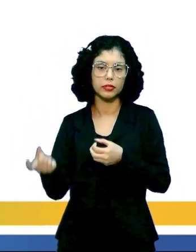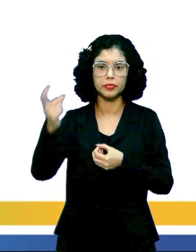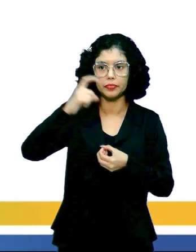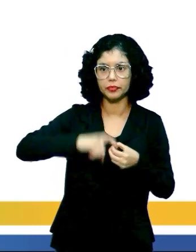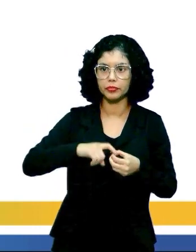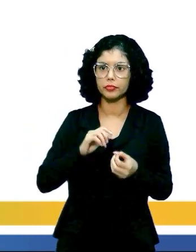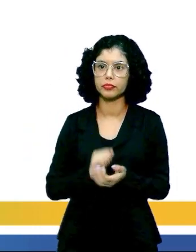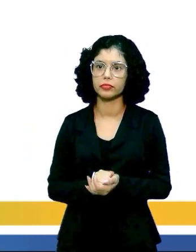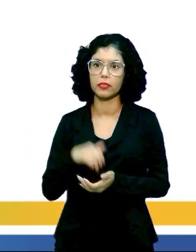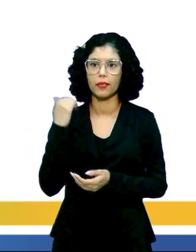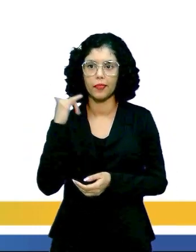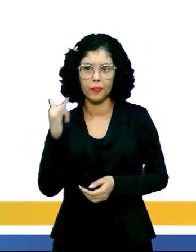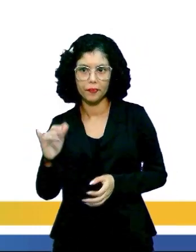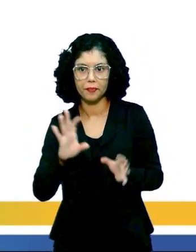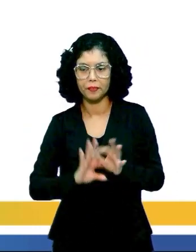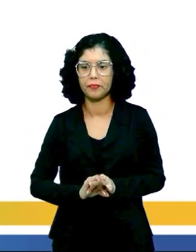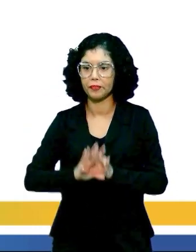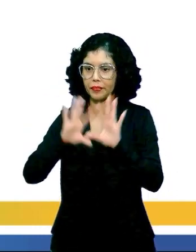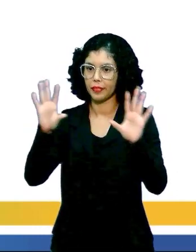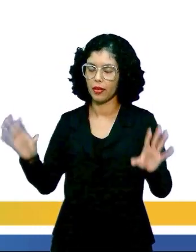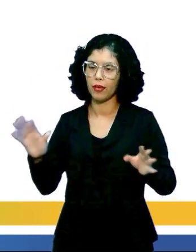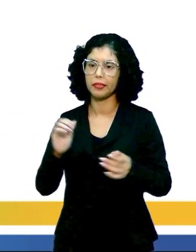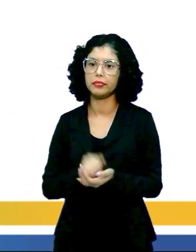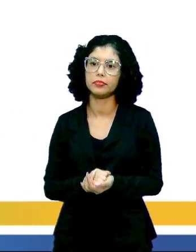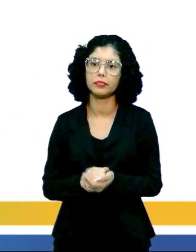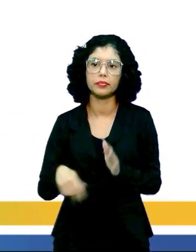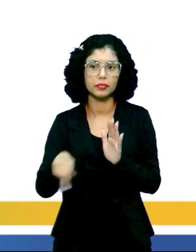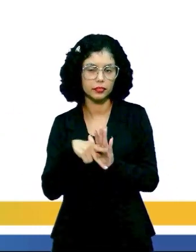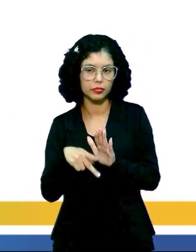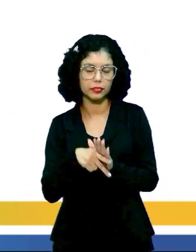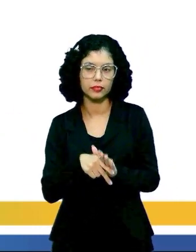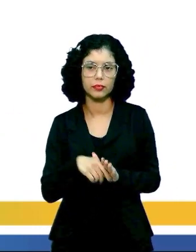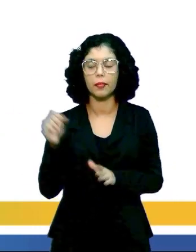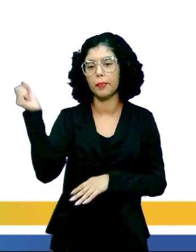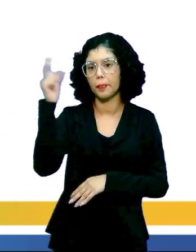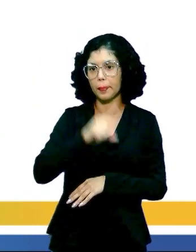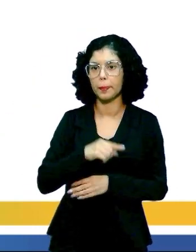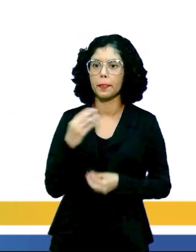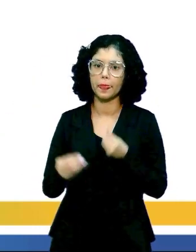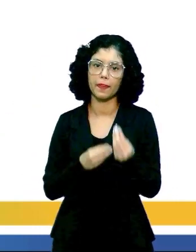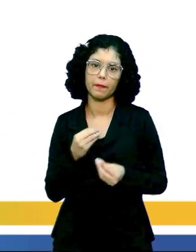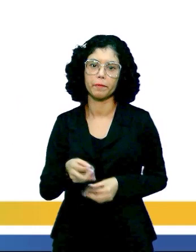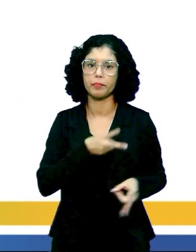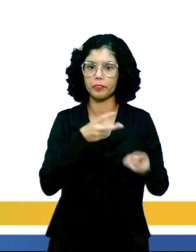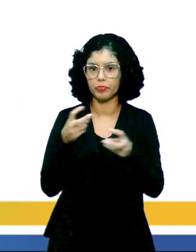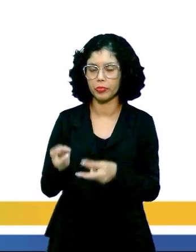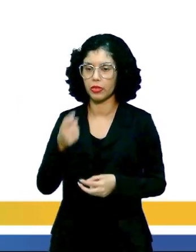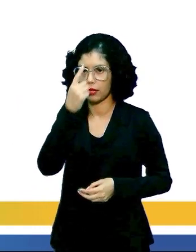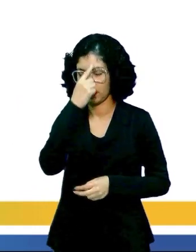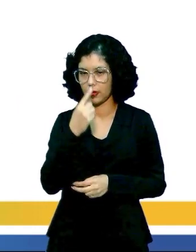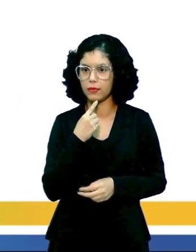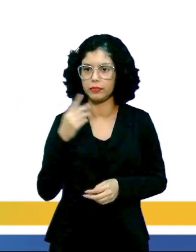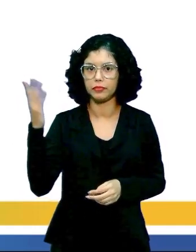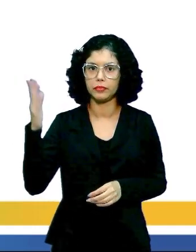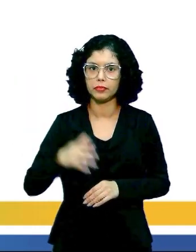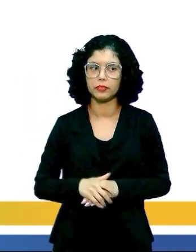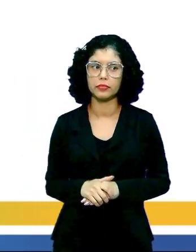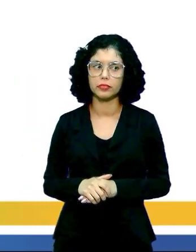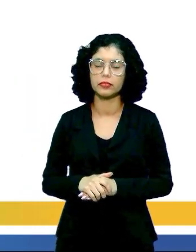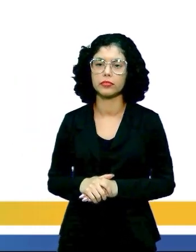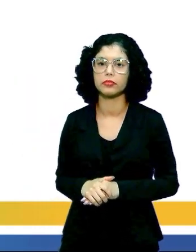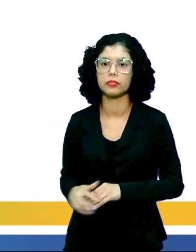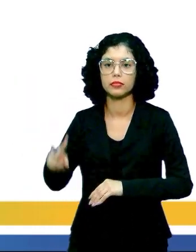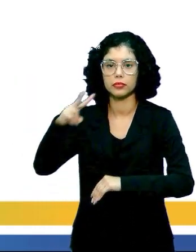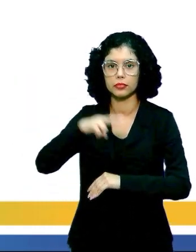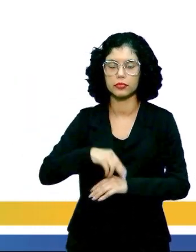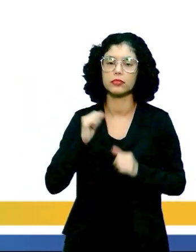retorno, essa energia é liberada e é evidenciada na forma de luz, como vocês podem acompanhar na tela. Então, o salto